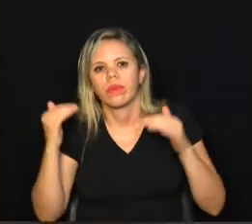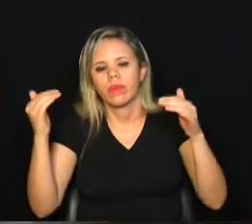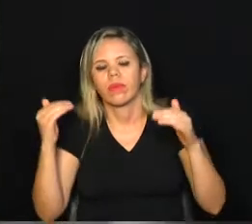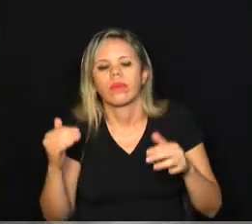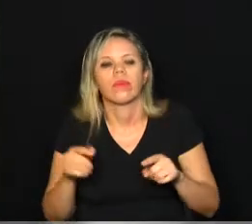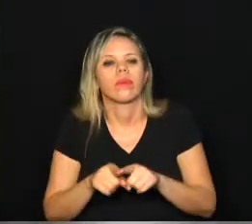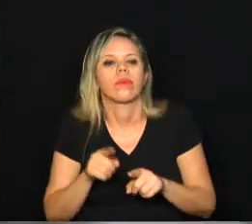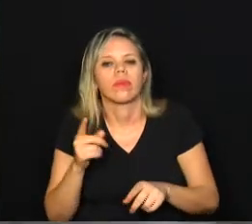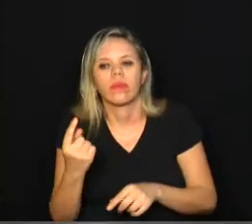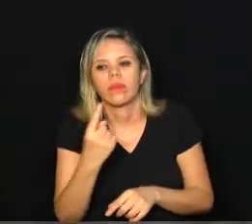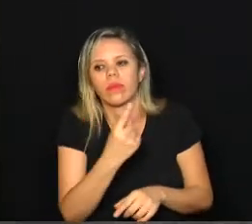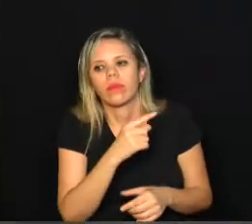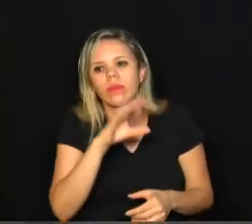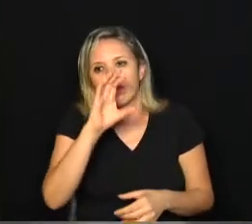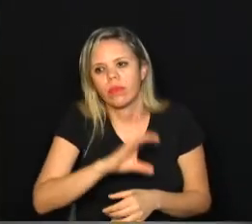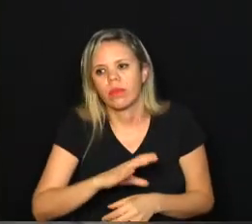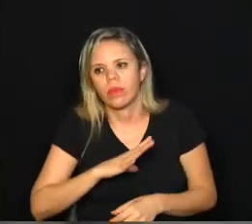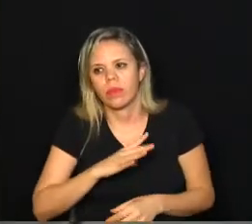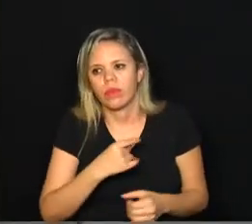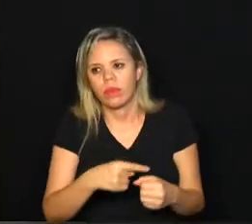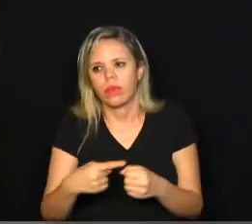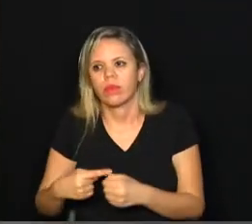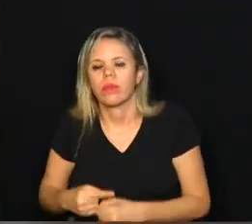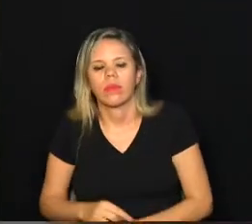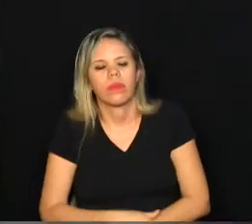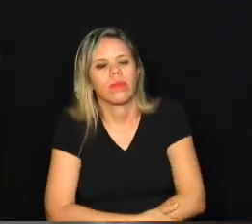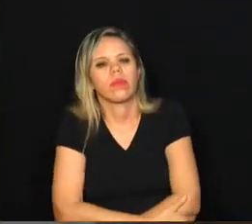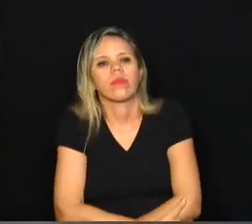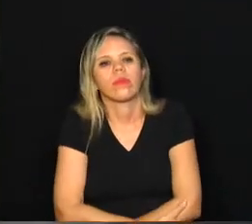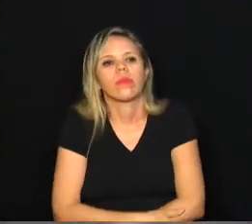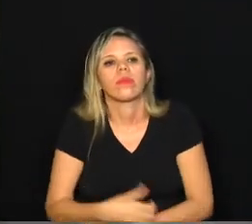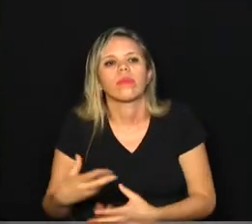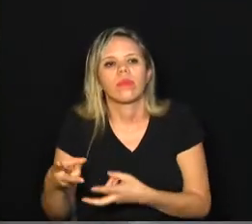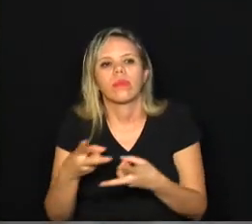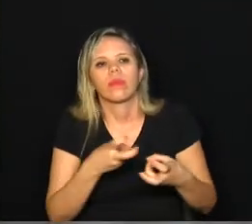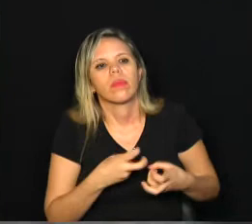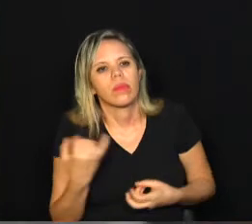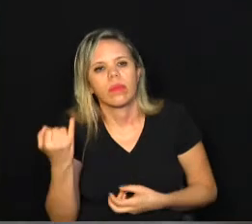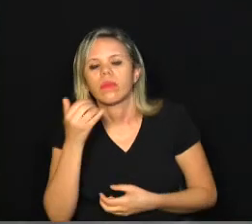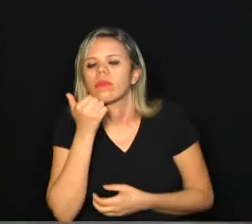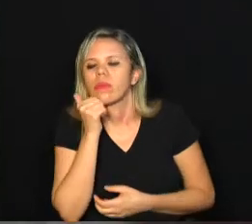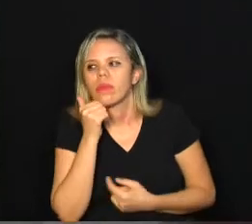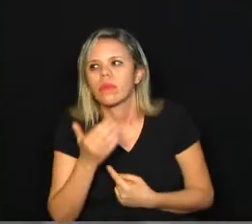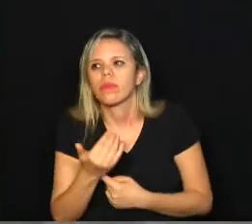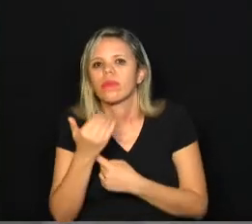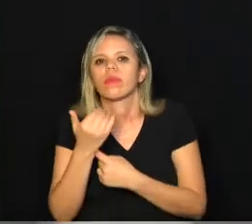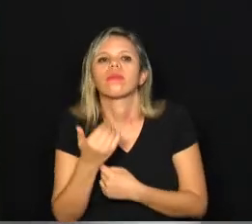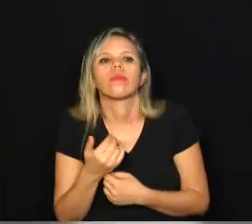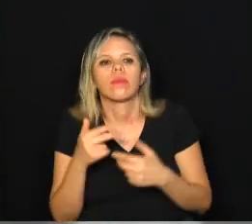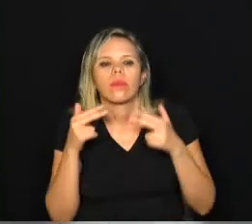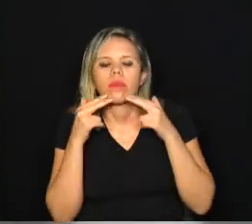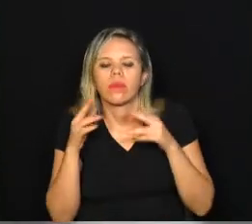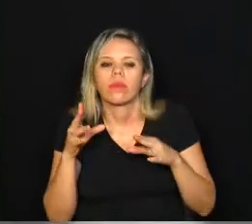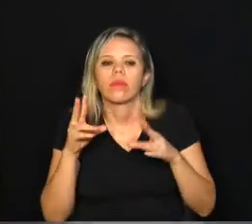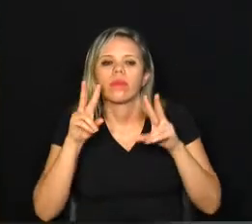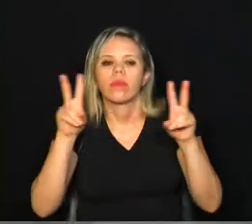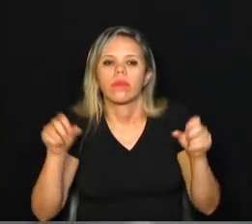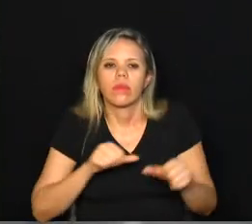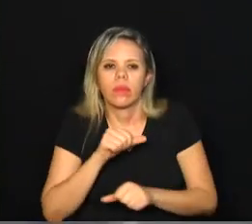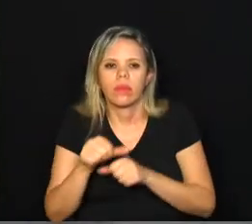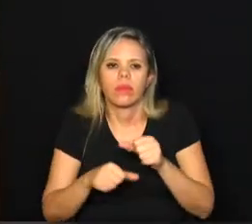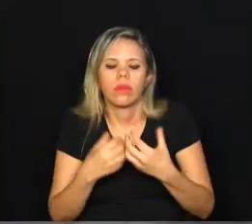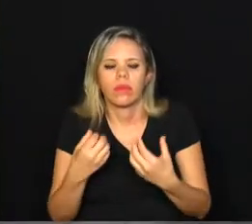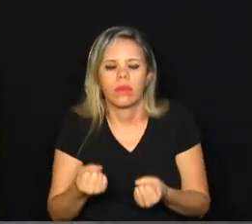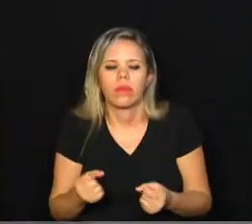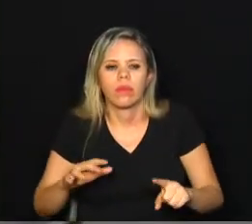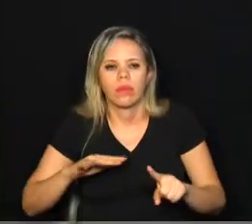quando cada cidadão de nossa região notasse da importância da ciência, da tecnologia e da inovação no impacto do seu nível de cidadania,